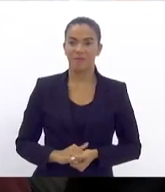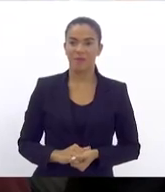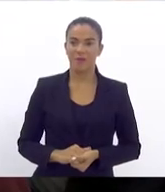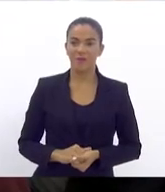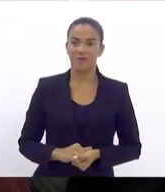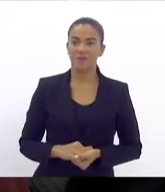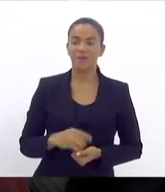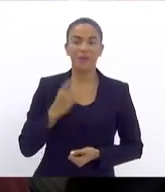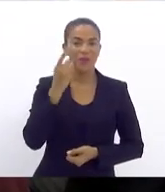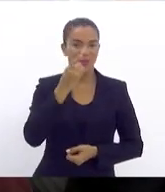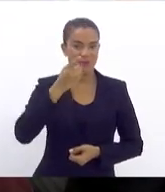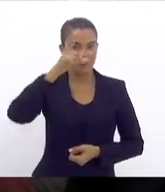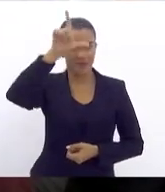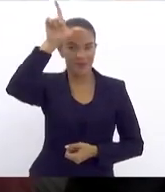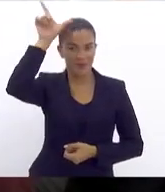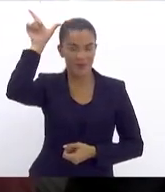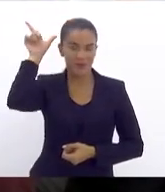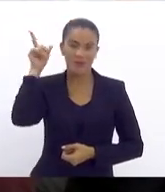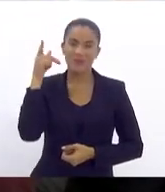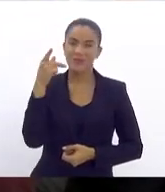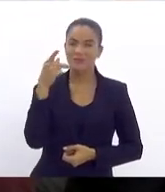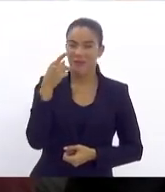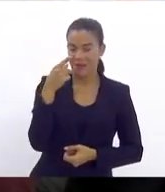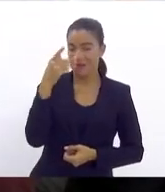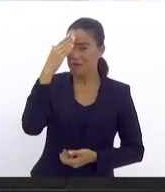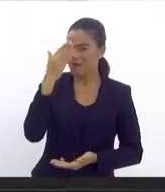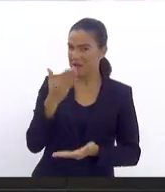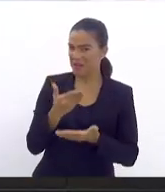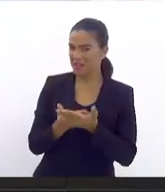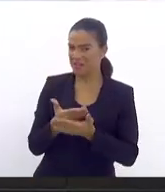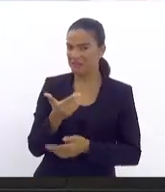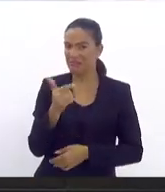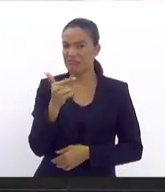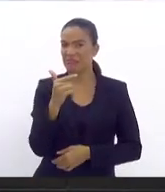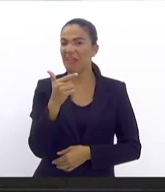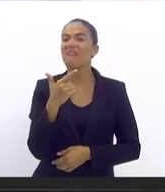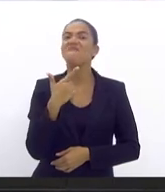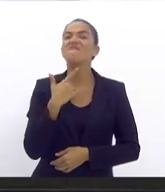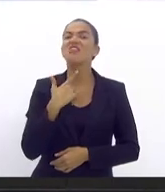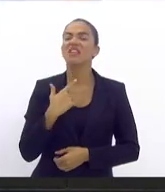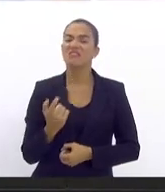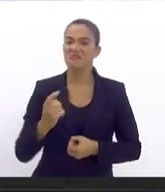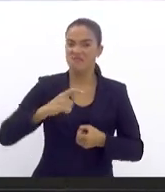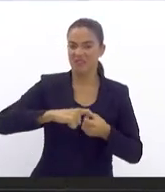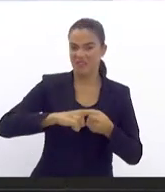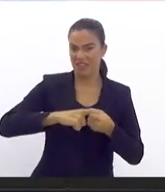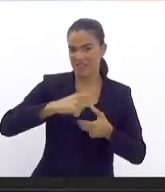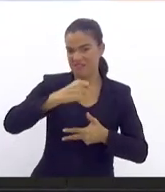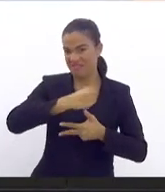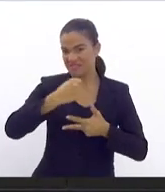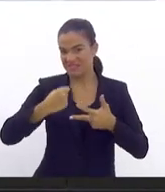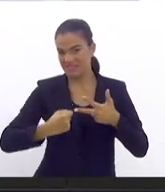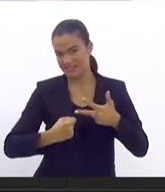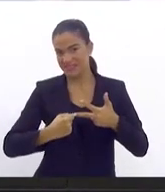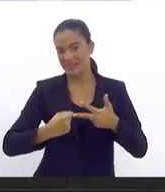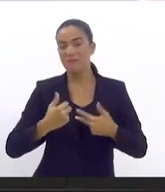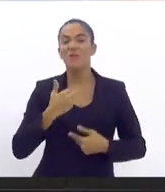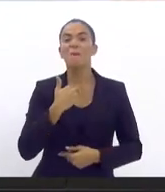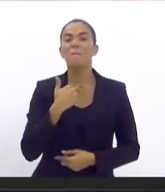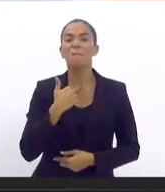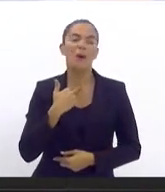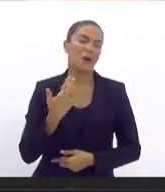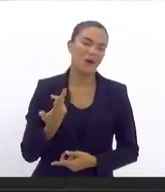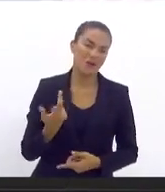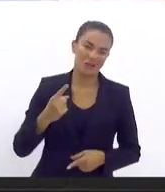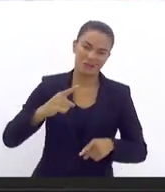O deputado Luiz Paulo, acredito eu que não tenha pretensão de voltar ao Executivo, não vai poder ser objeto da vingança do